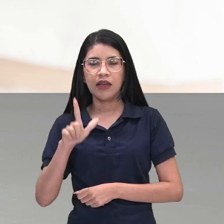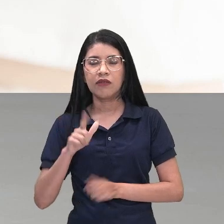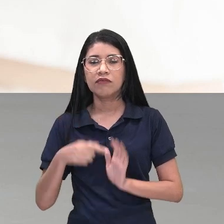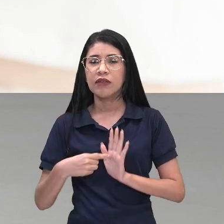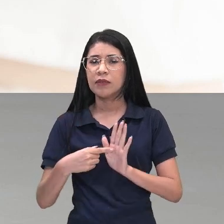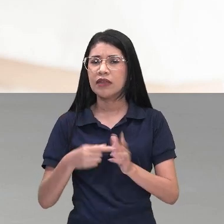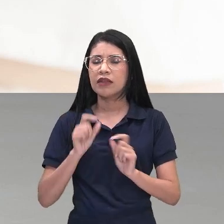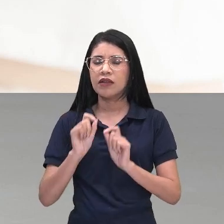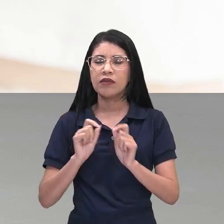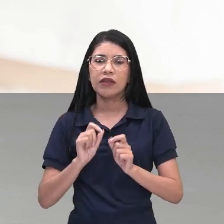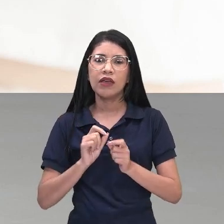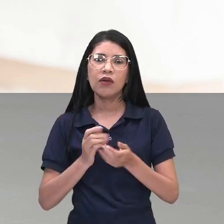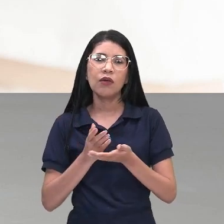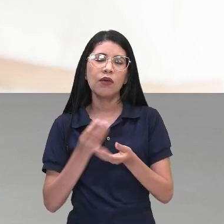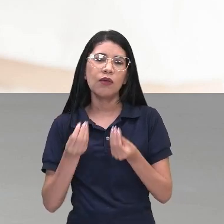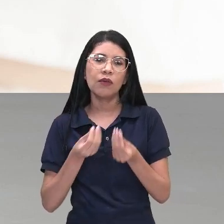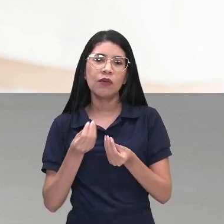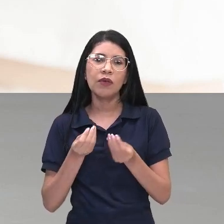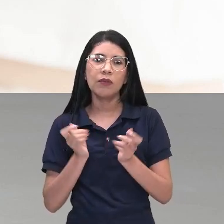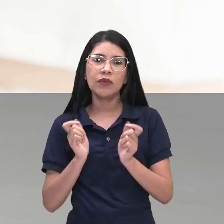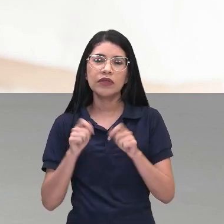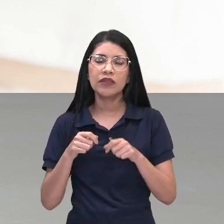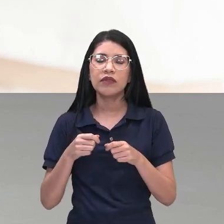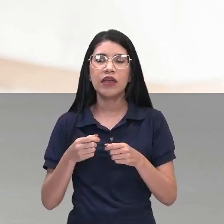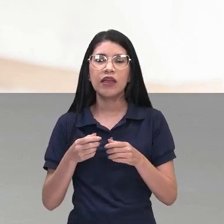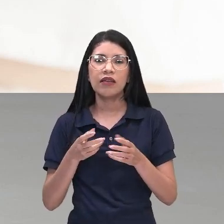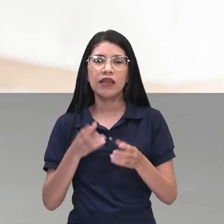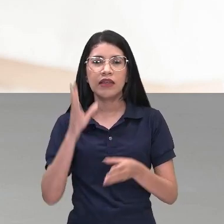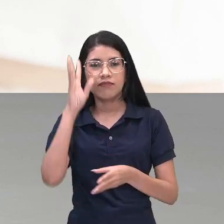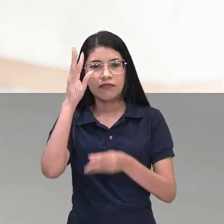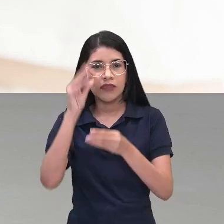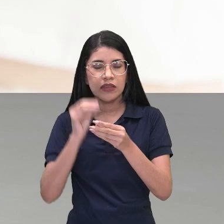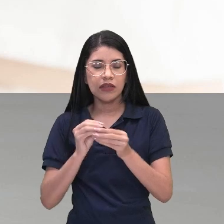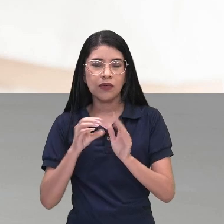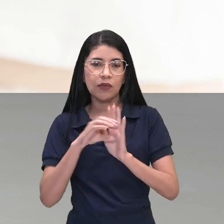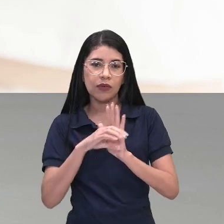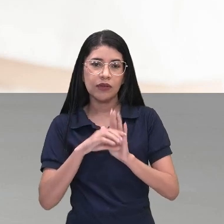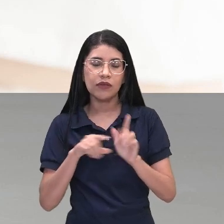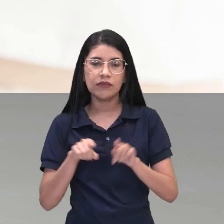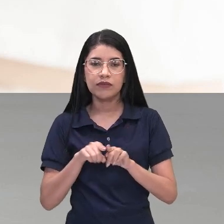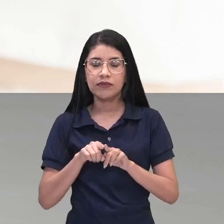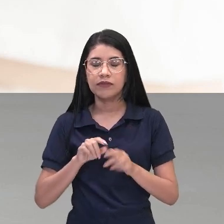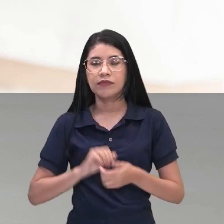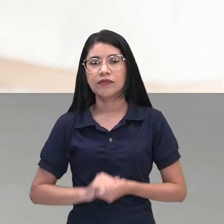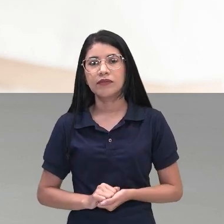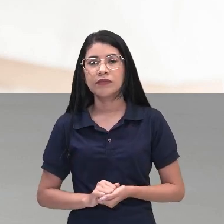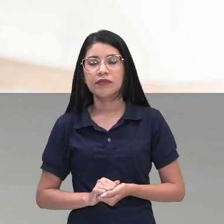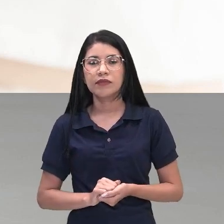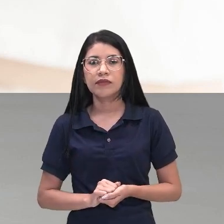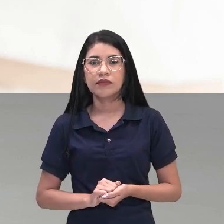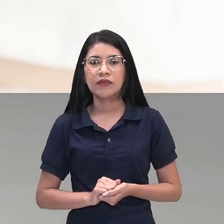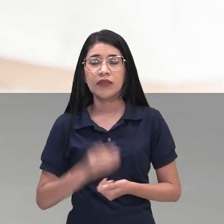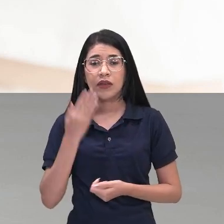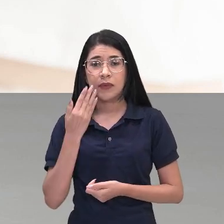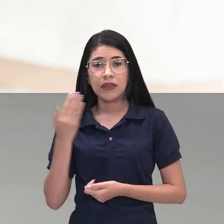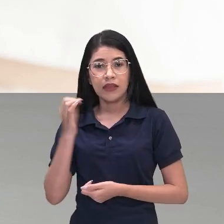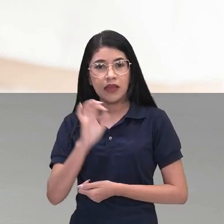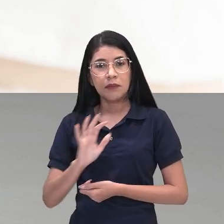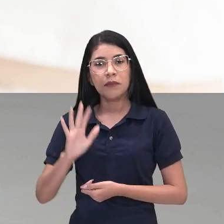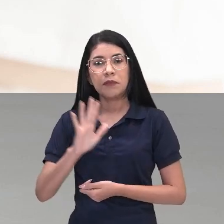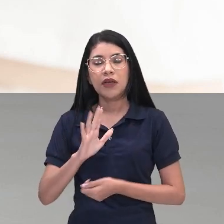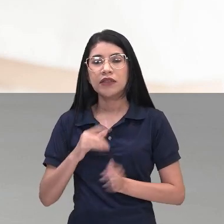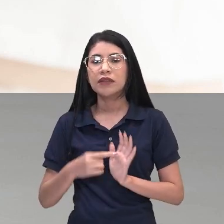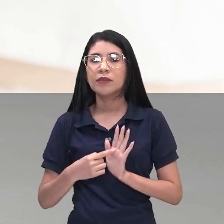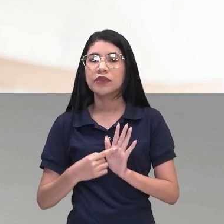situações, né, para a gente já ir se adequando aí ao conteúdo, né, ao nosso objeto de conhecimento da aula. Então, olha só, você está observando aí na nossa